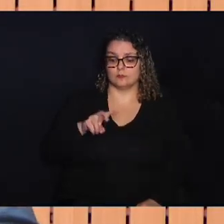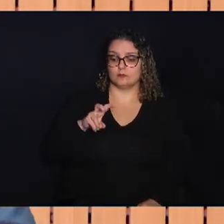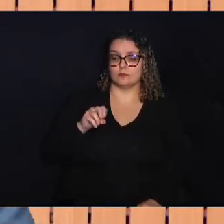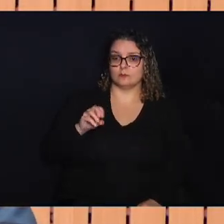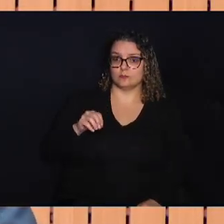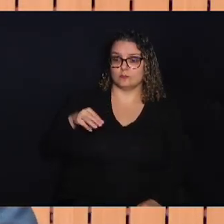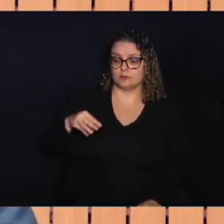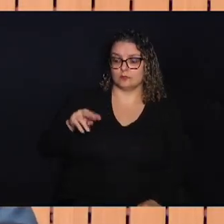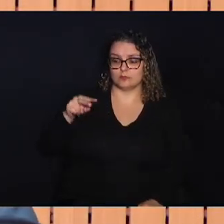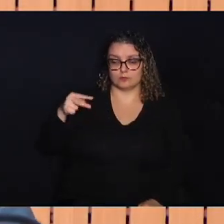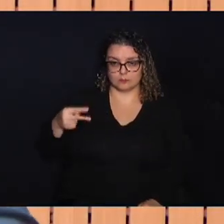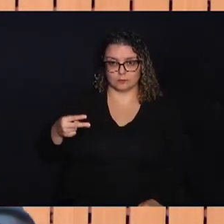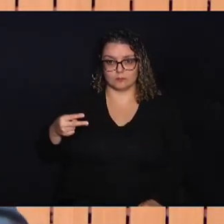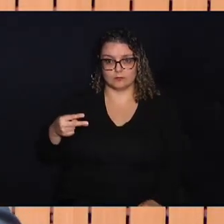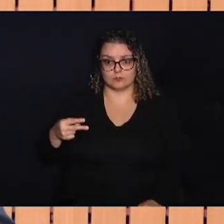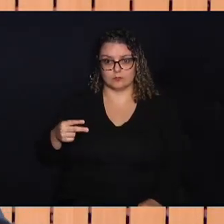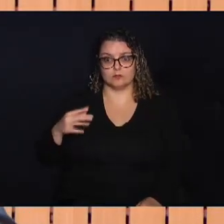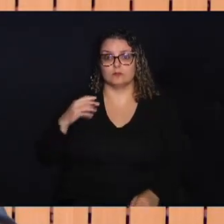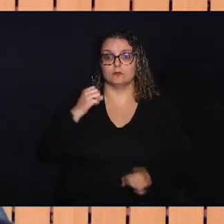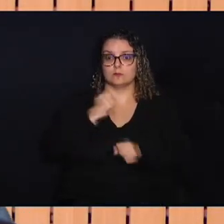metros, totalmente